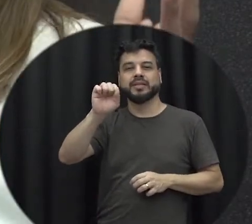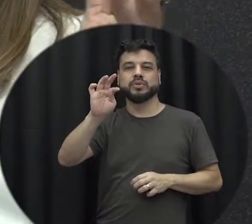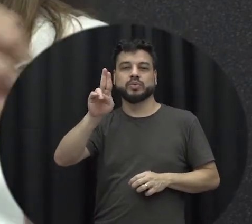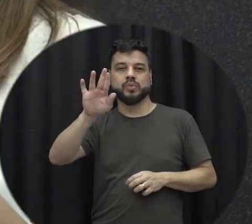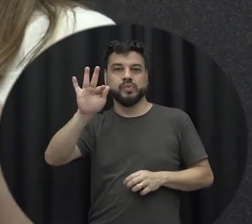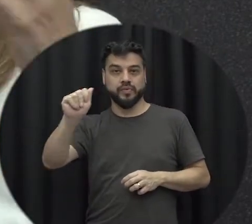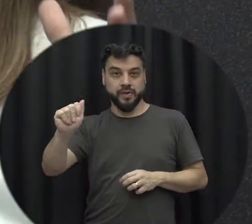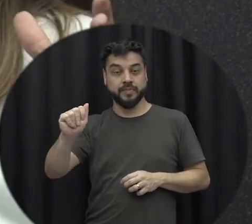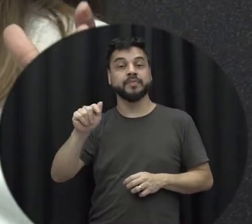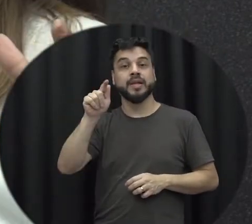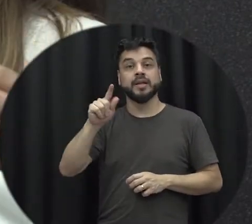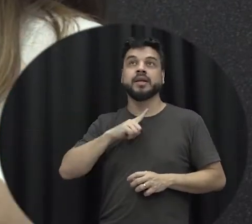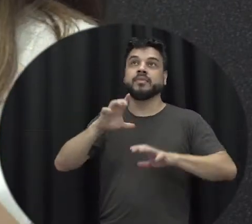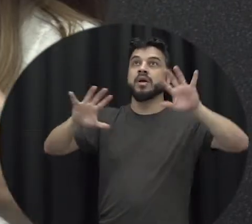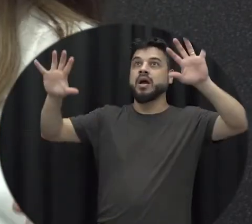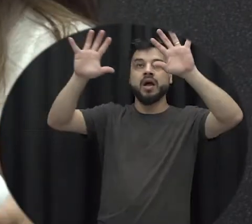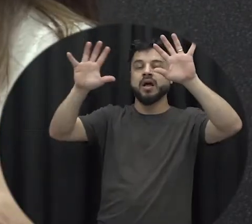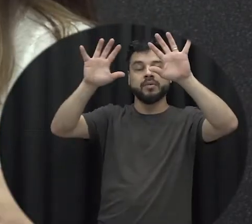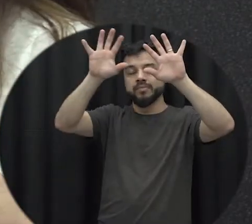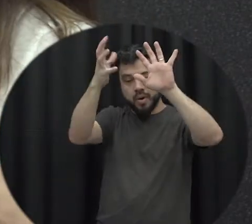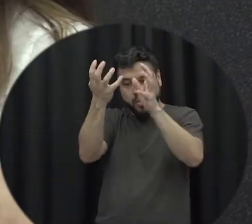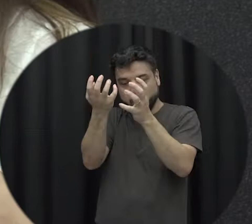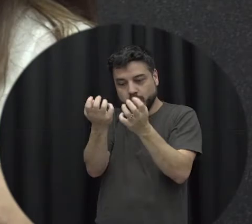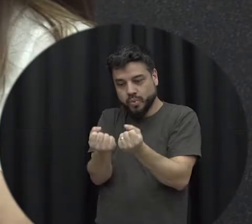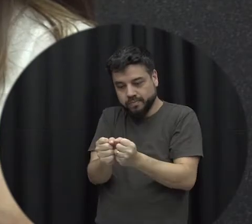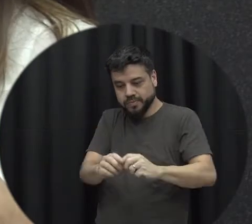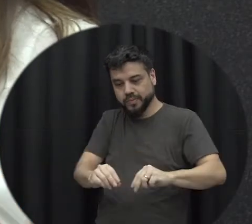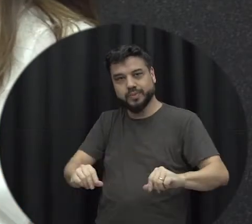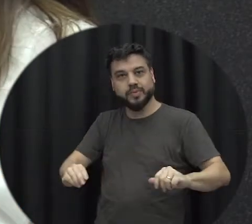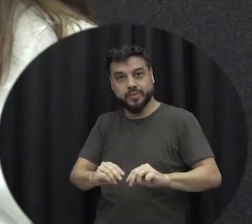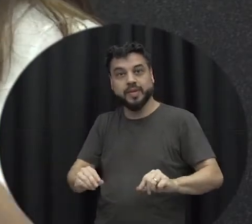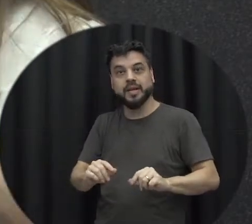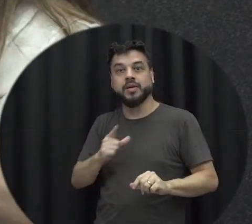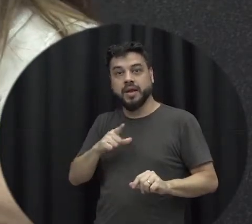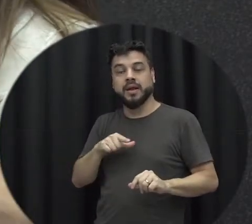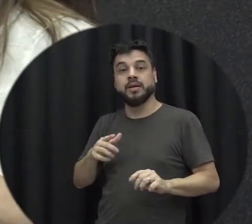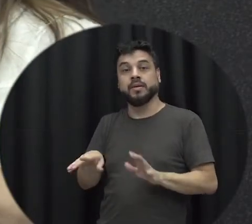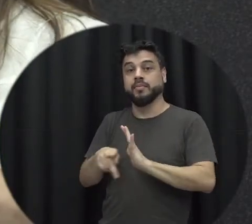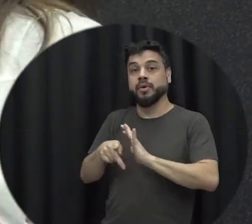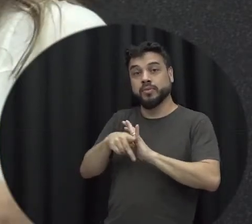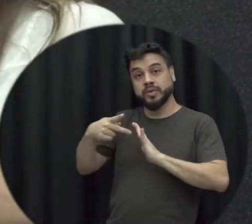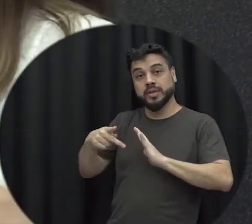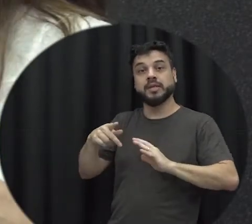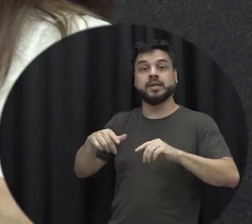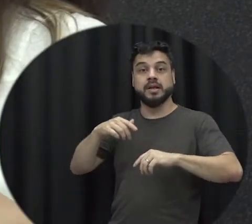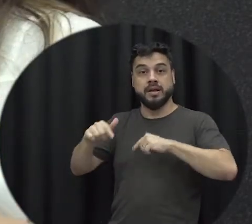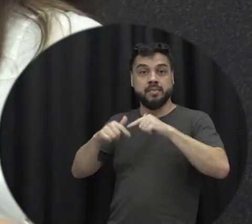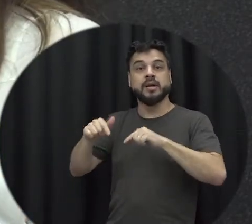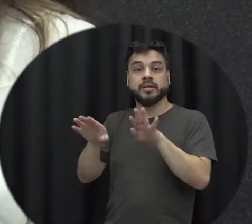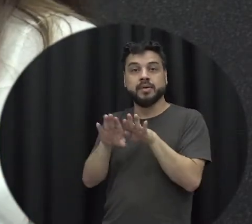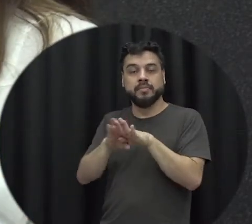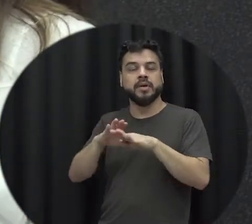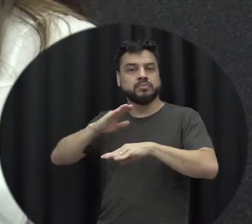carbono não fica na atmosfera, resultando aí no efeito estufa. Então, eles têm todo um papel